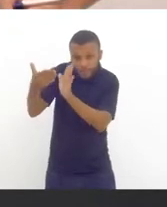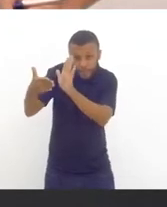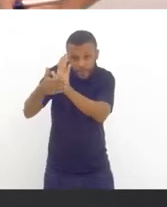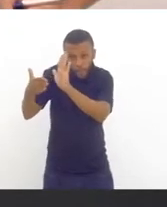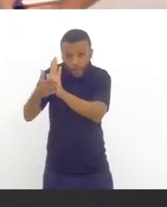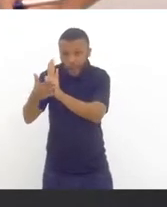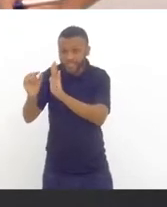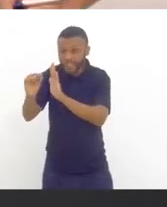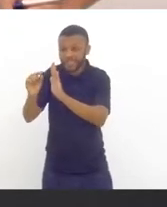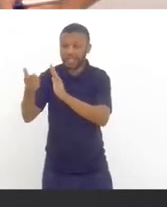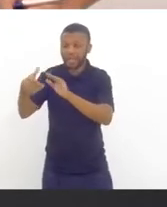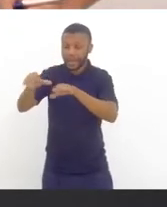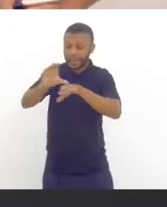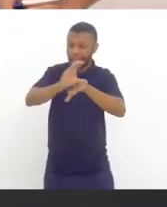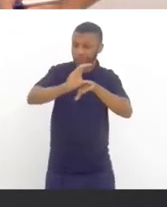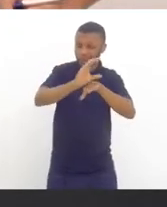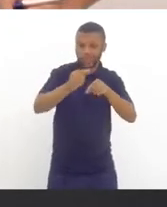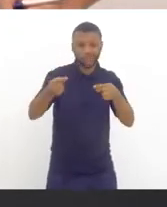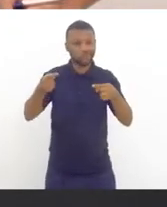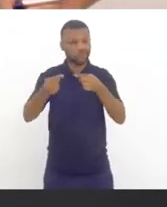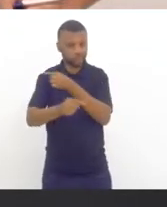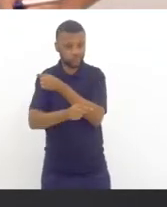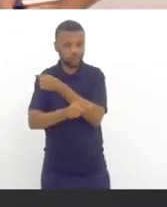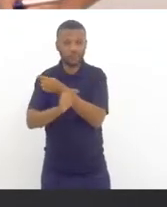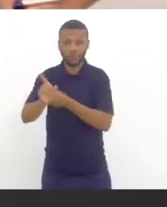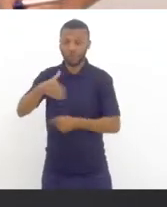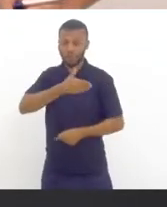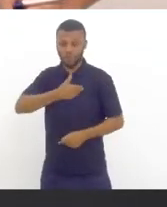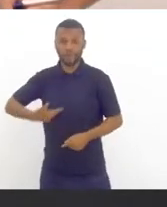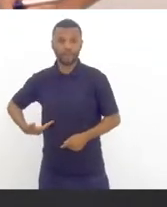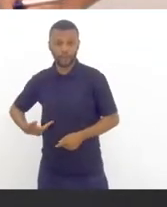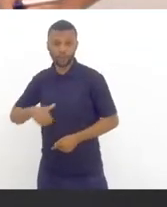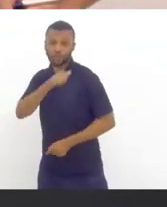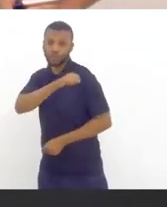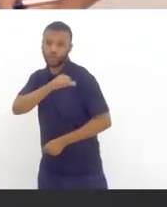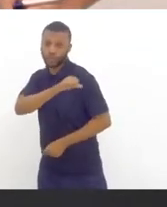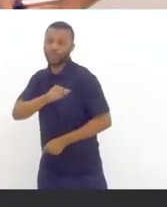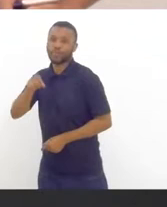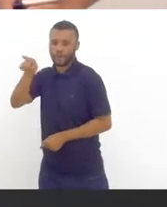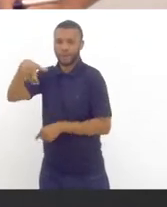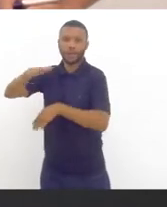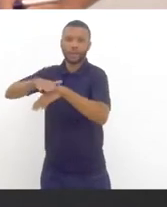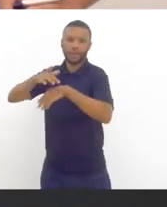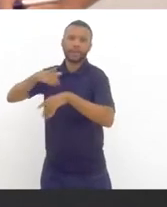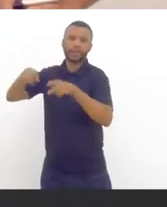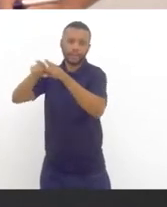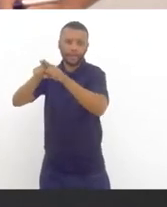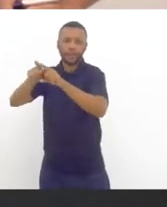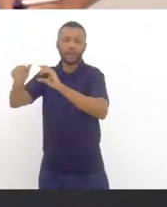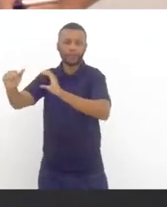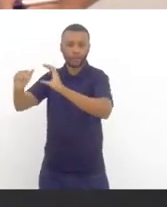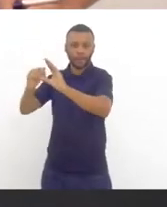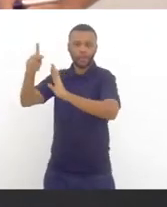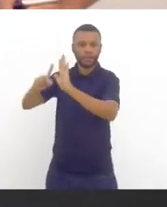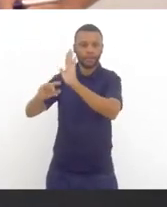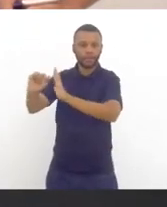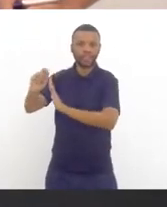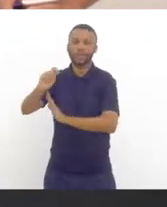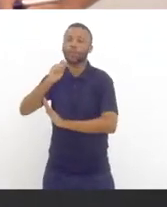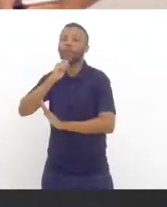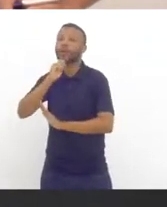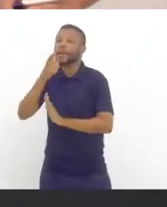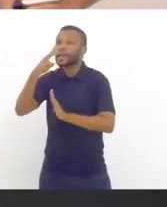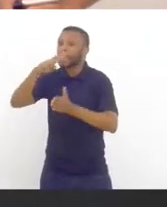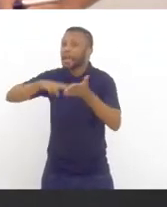inconstitucional, que veio do Poder Executivo, o Executivo também manda projeto de lei para casa sem ler a Constituição, apesar de